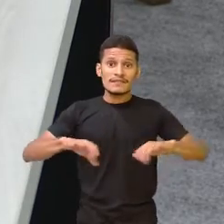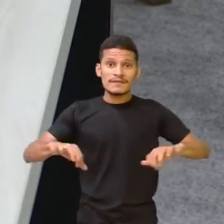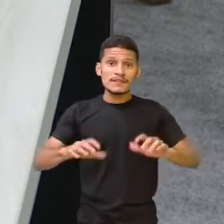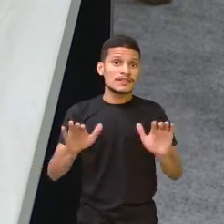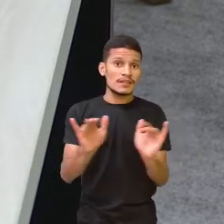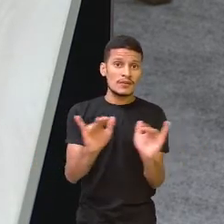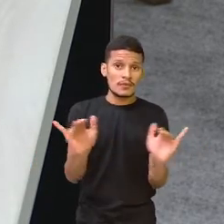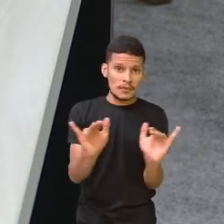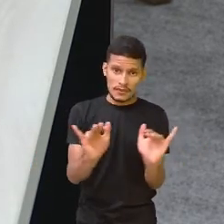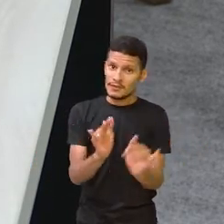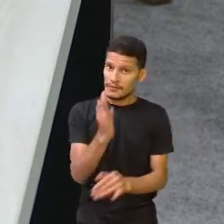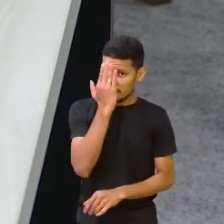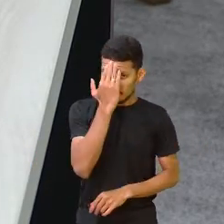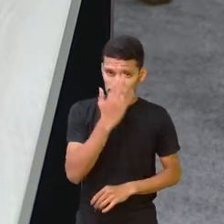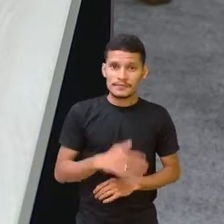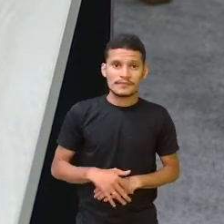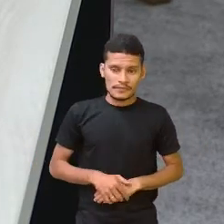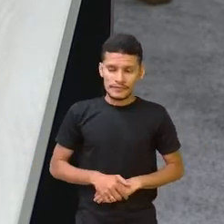tranquila.